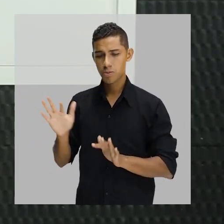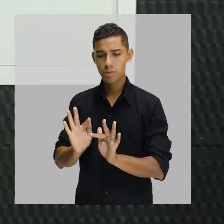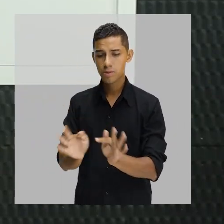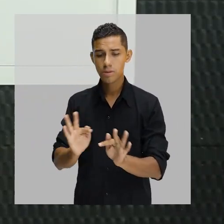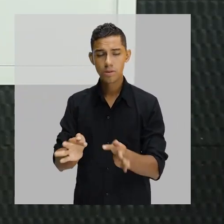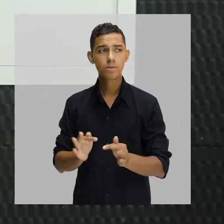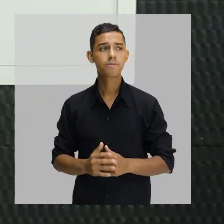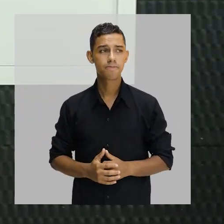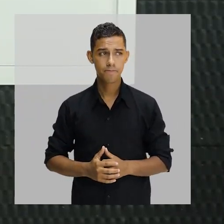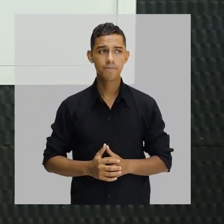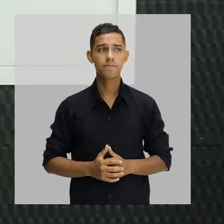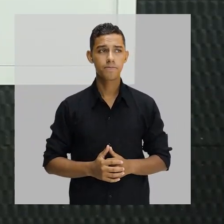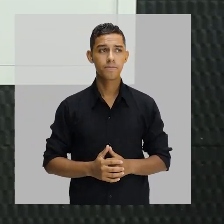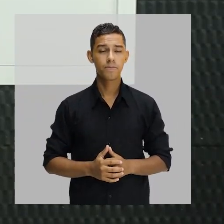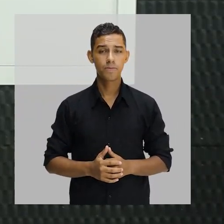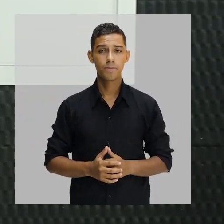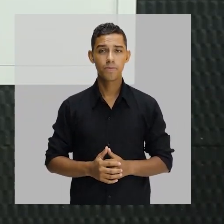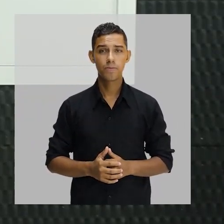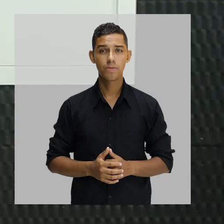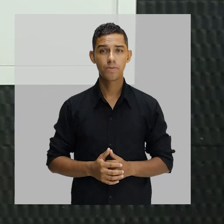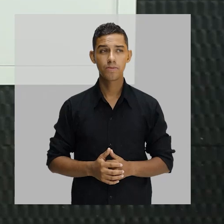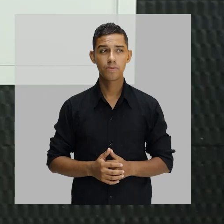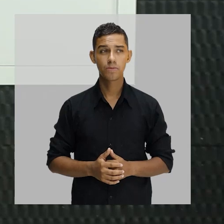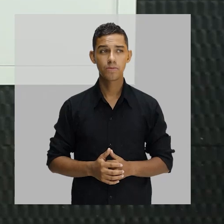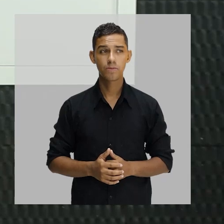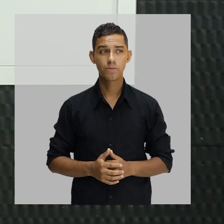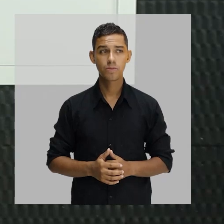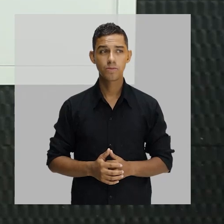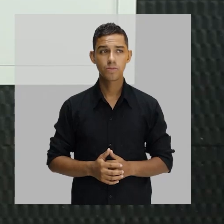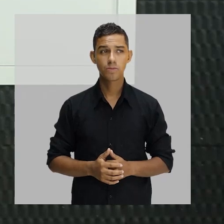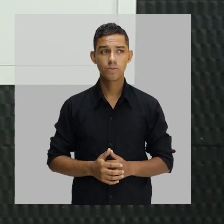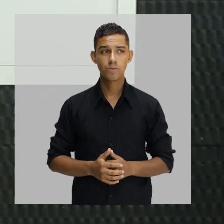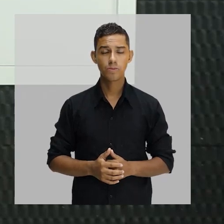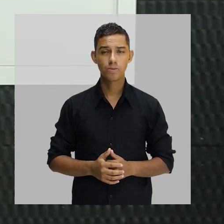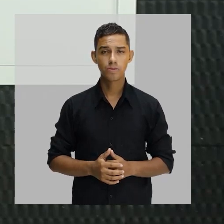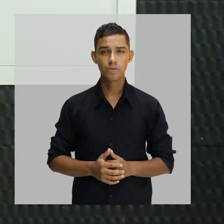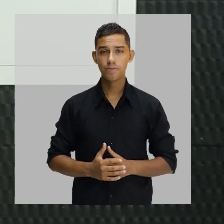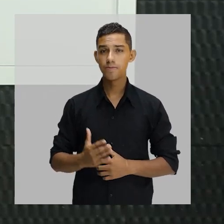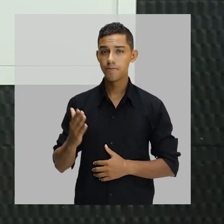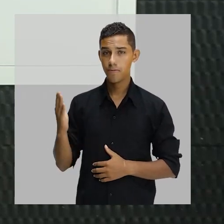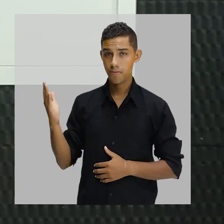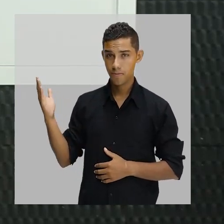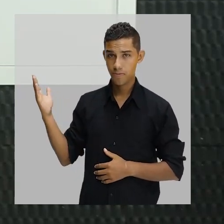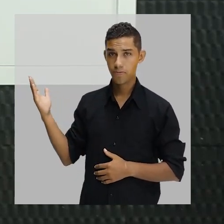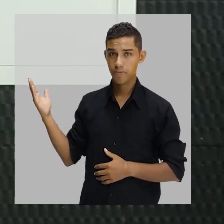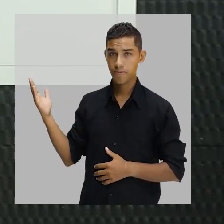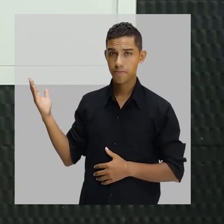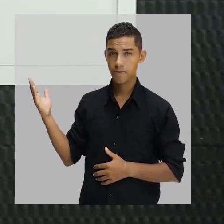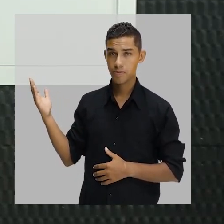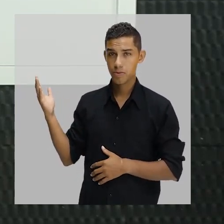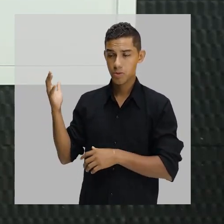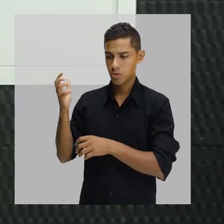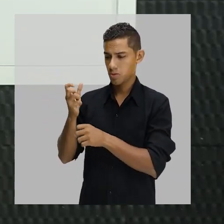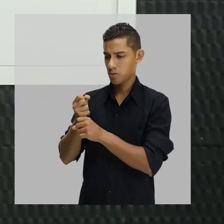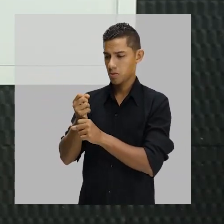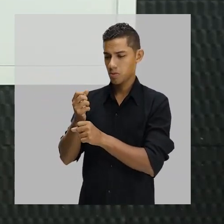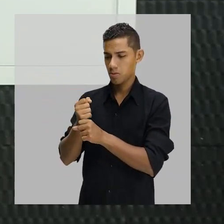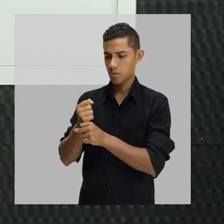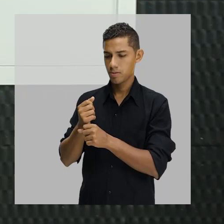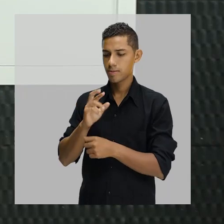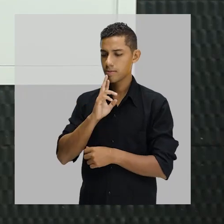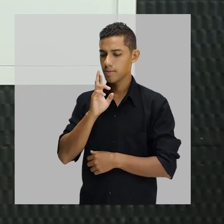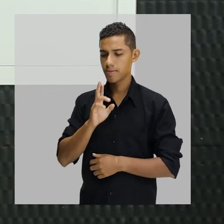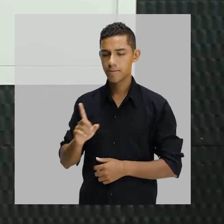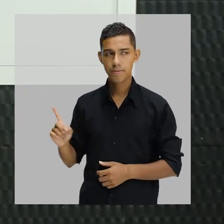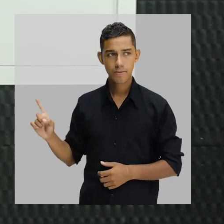certo? Então, é o seguinte, ó. O zero eu vou repetir. Tá ok? Aí eu passo para o 1. Ó. 1